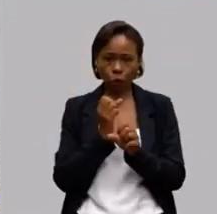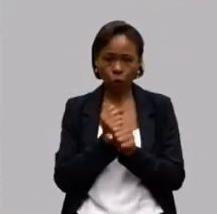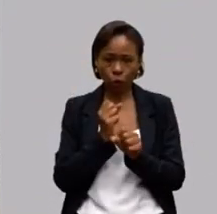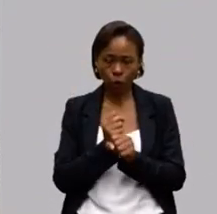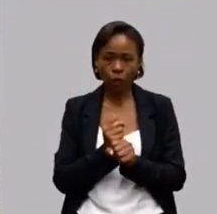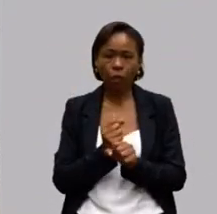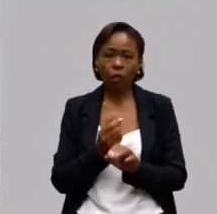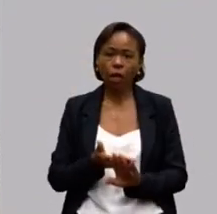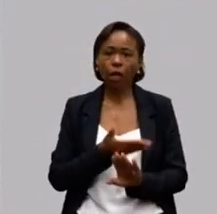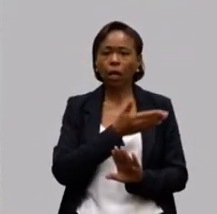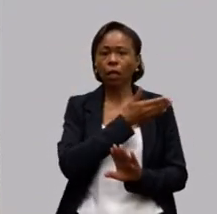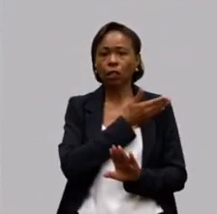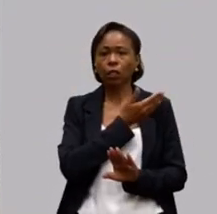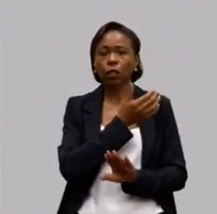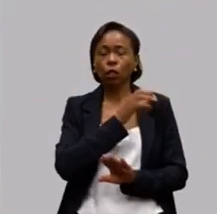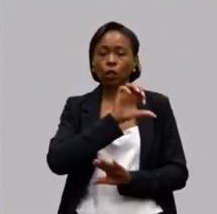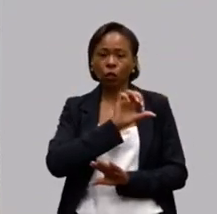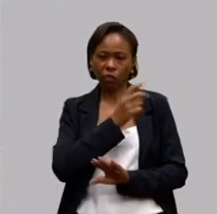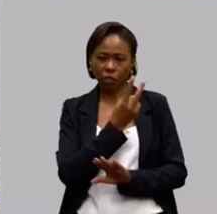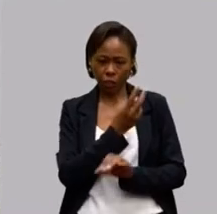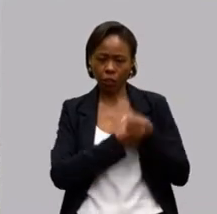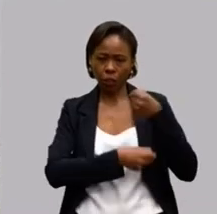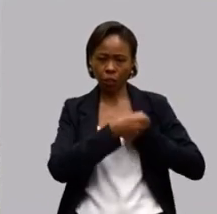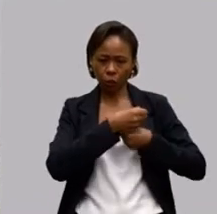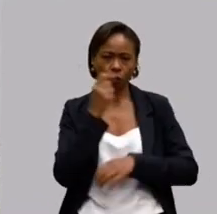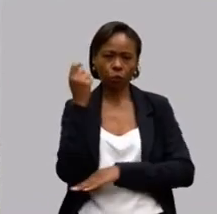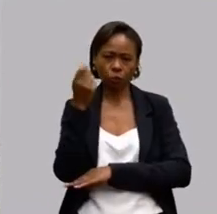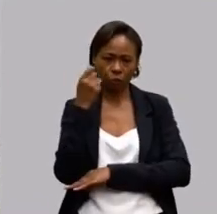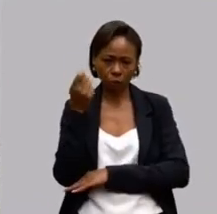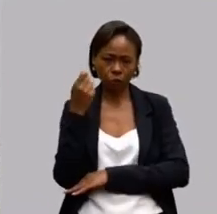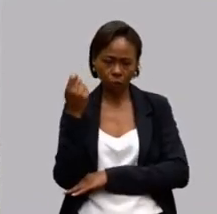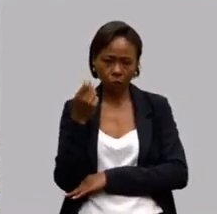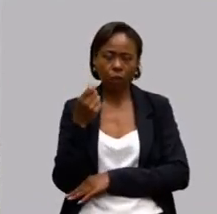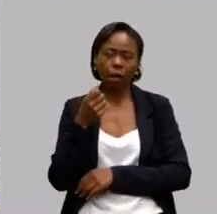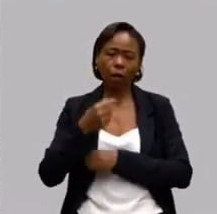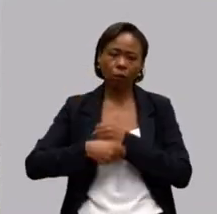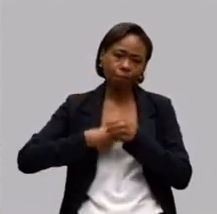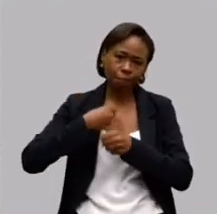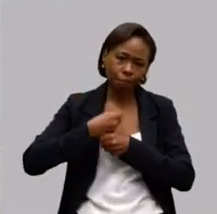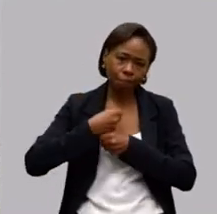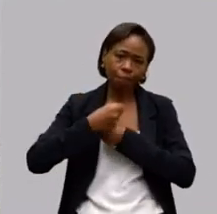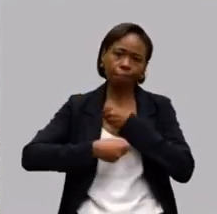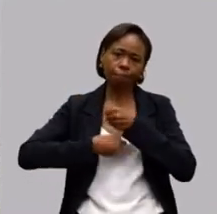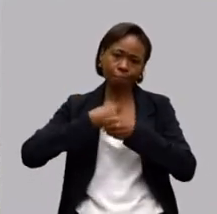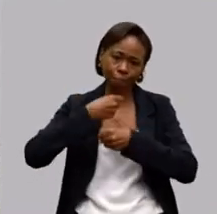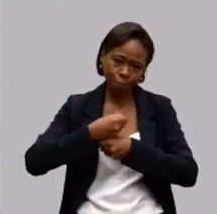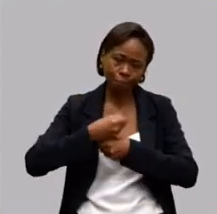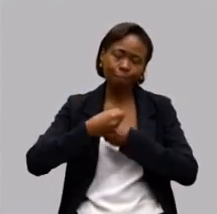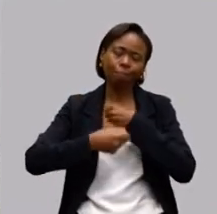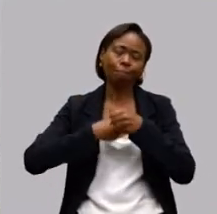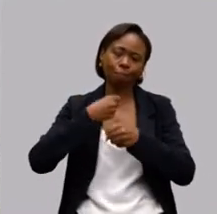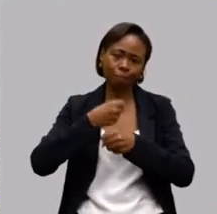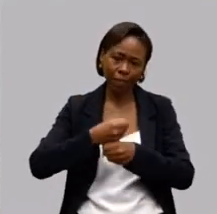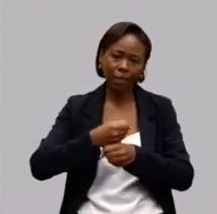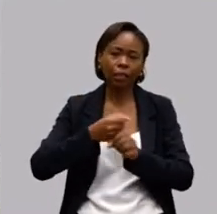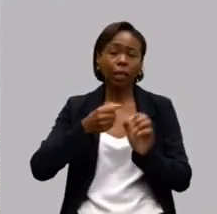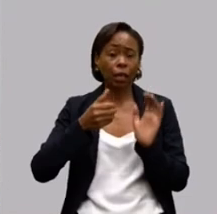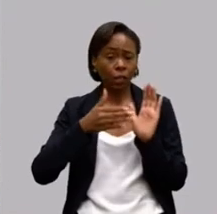1992, Tribunal de Contas do Rio Grande do Sul, e ano após ano a gente recebe o relatório das contas